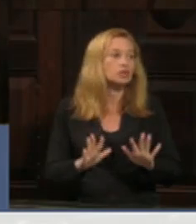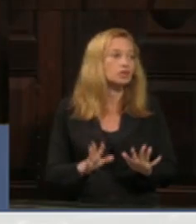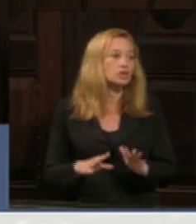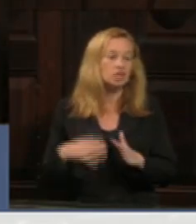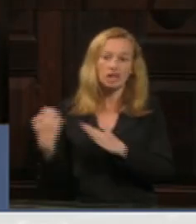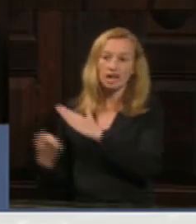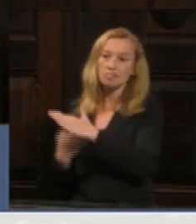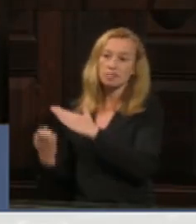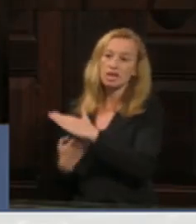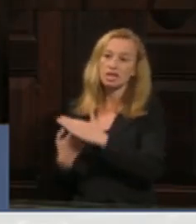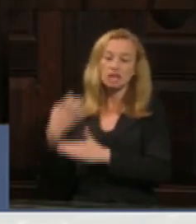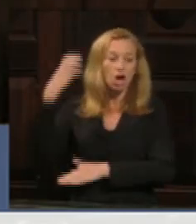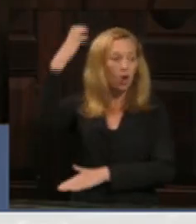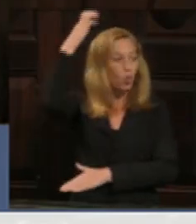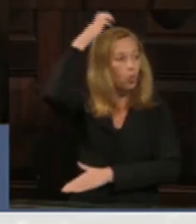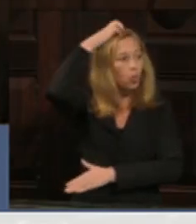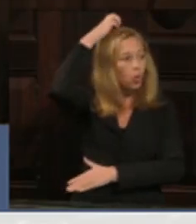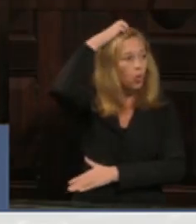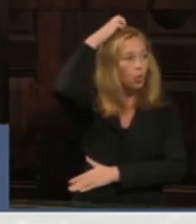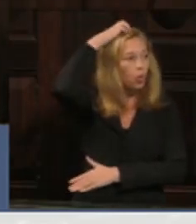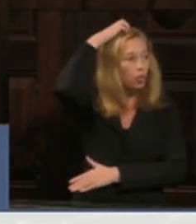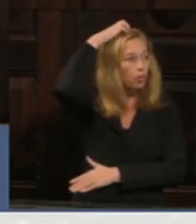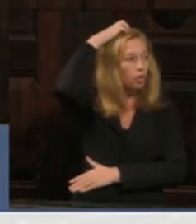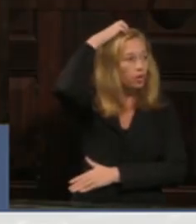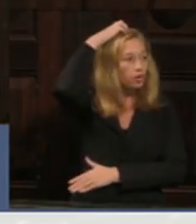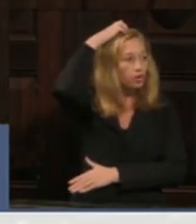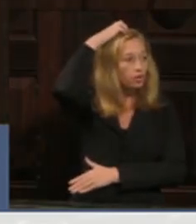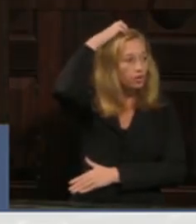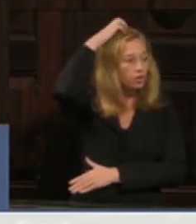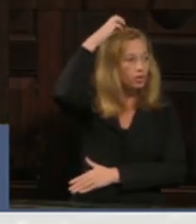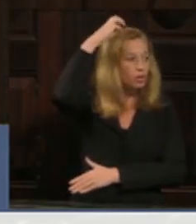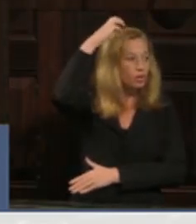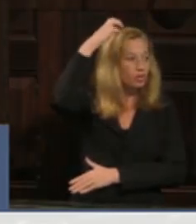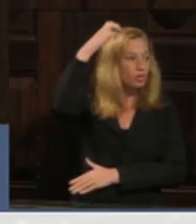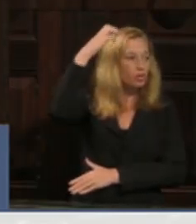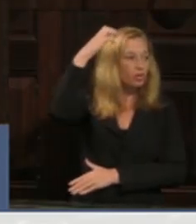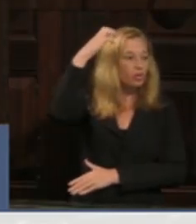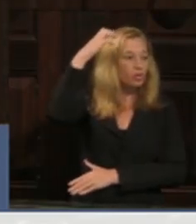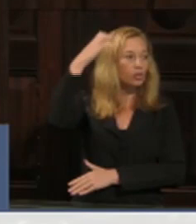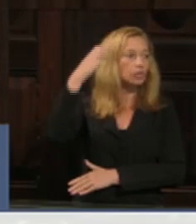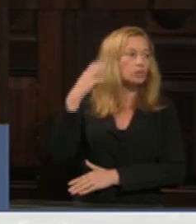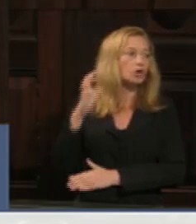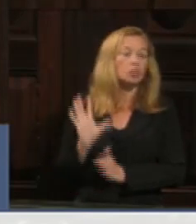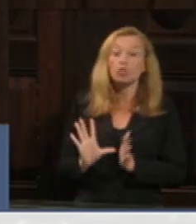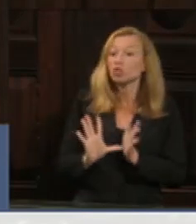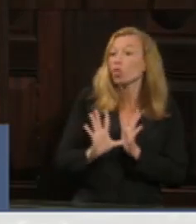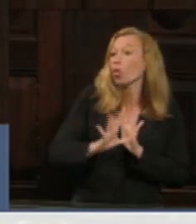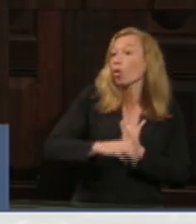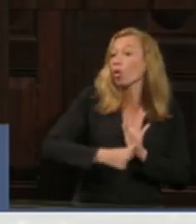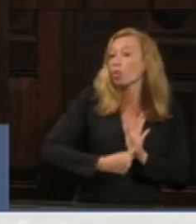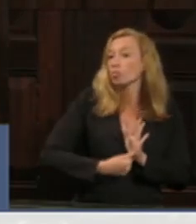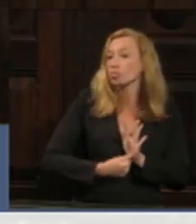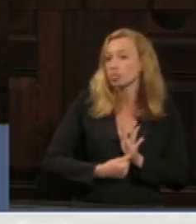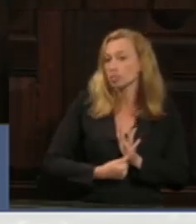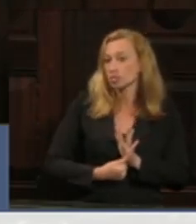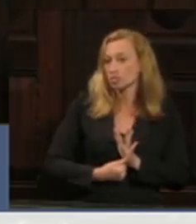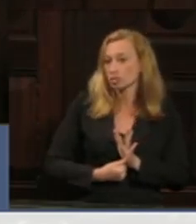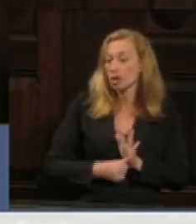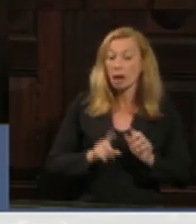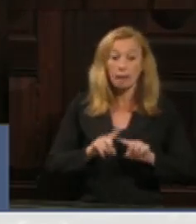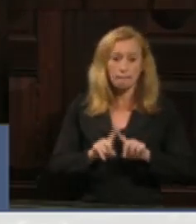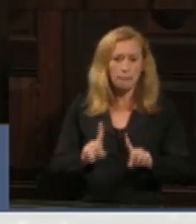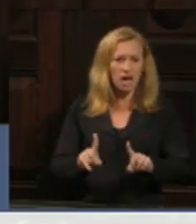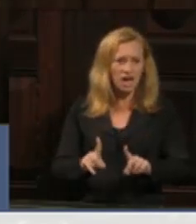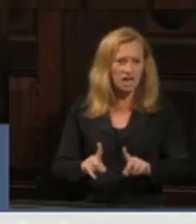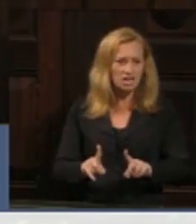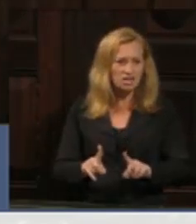joga a culpa, deputada Marina, exatamente para os furtos. O furto você não deve jogar no aumento da conta de